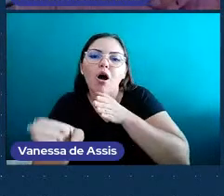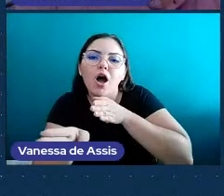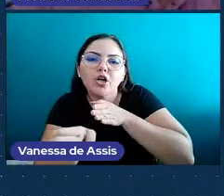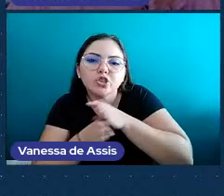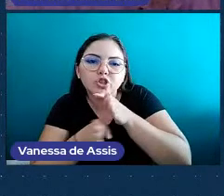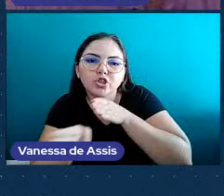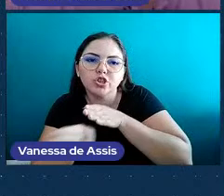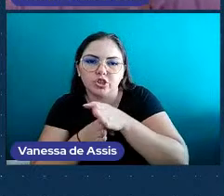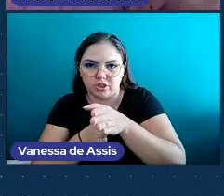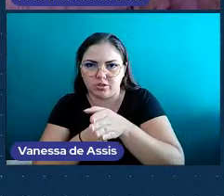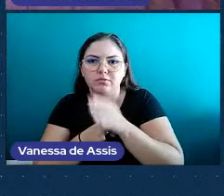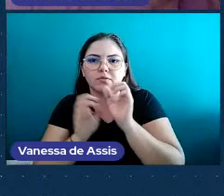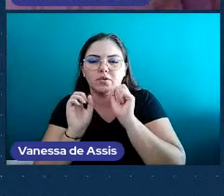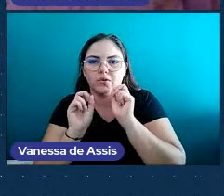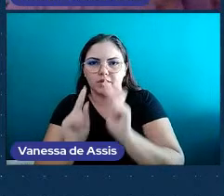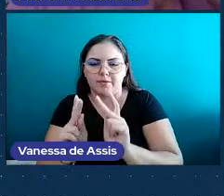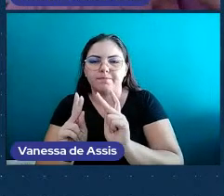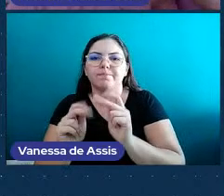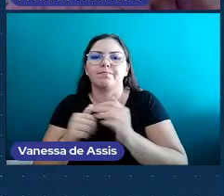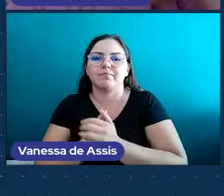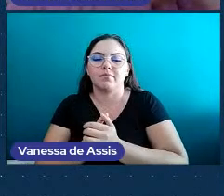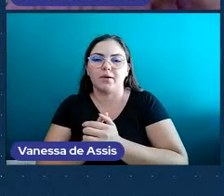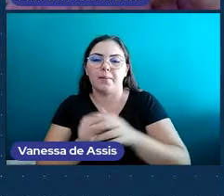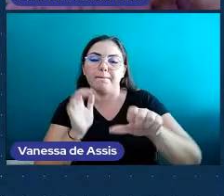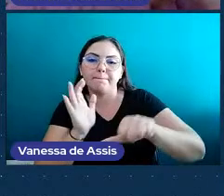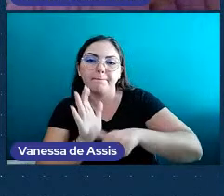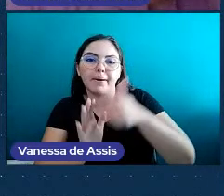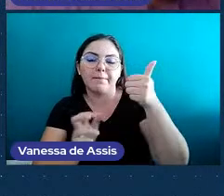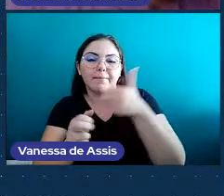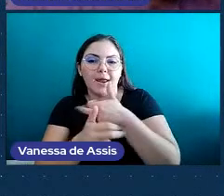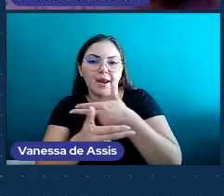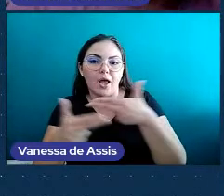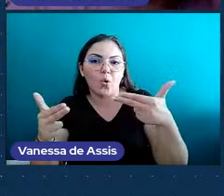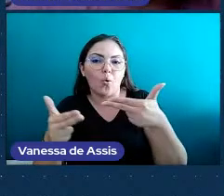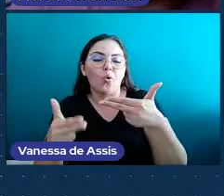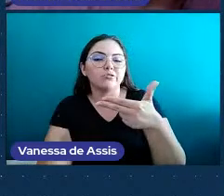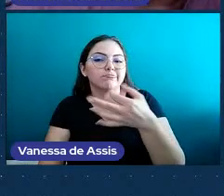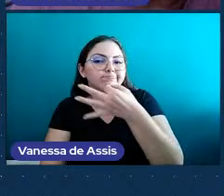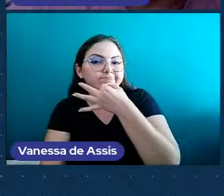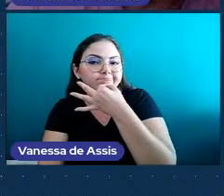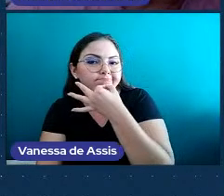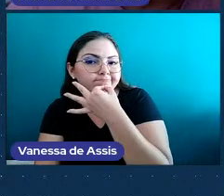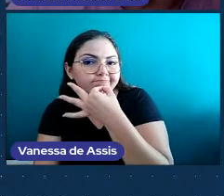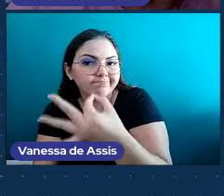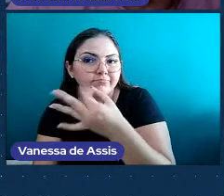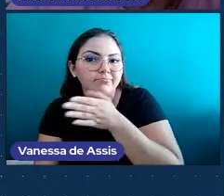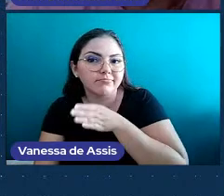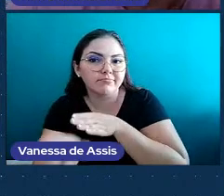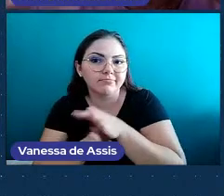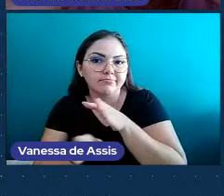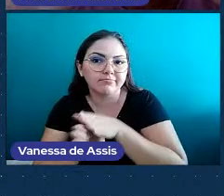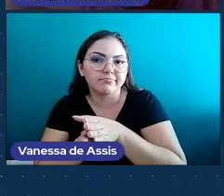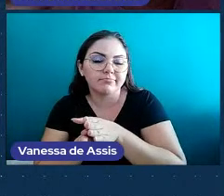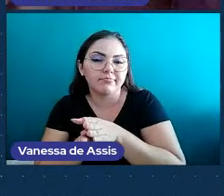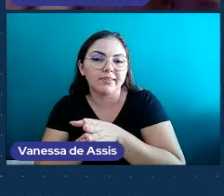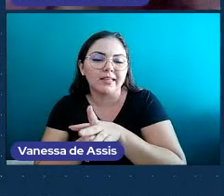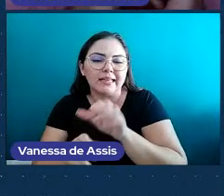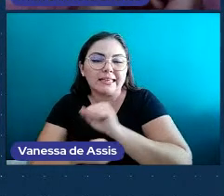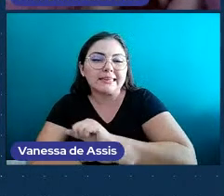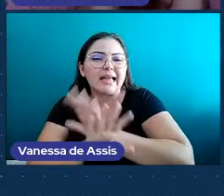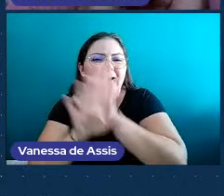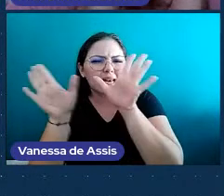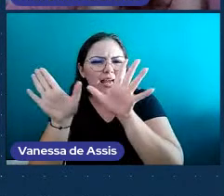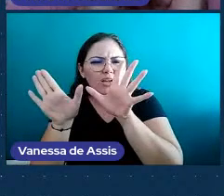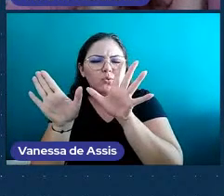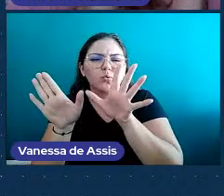regra. Então, a primeira coisa que eu sugeriria que vocês pensassem é se está claro o que eu quero